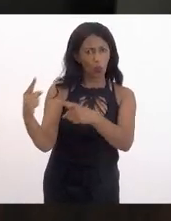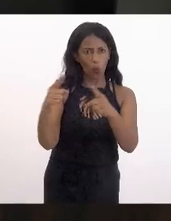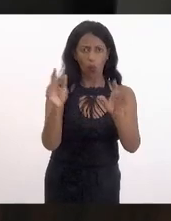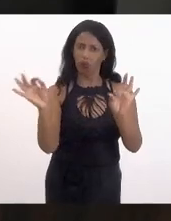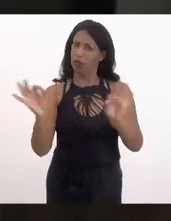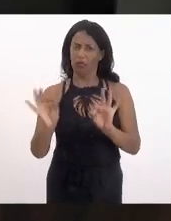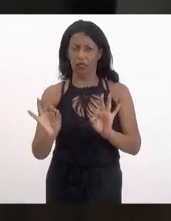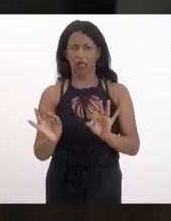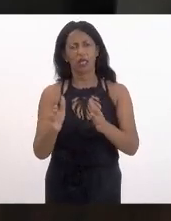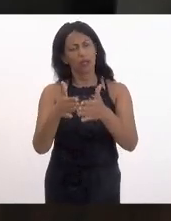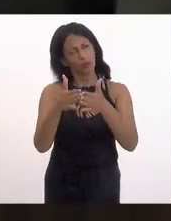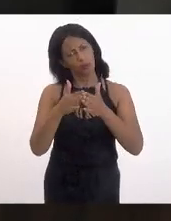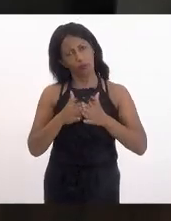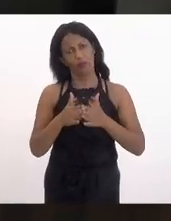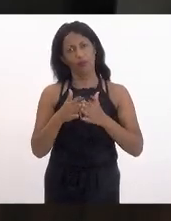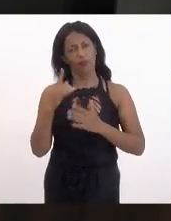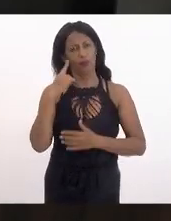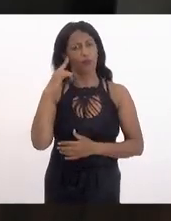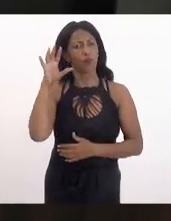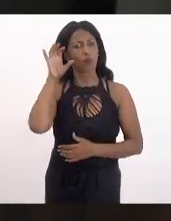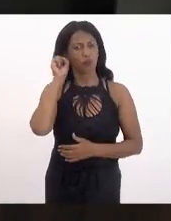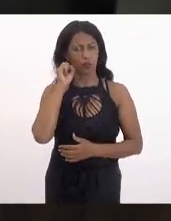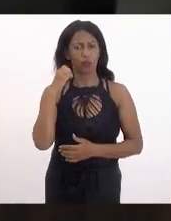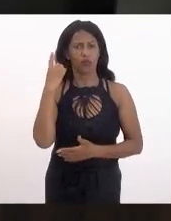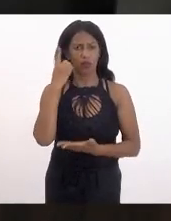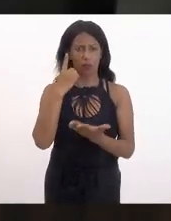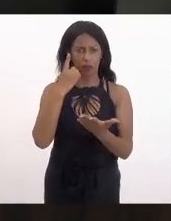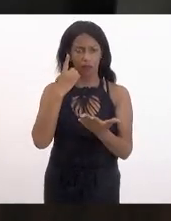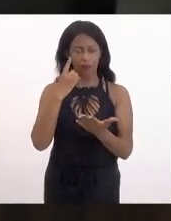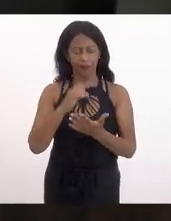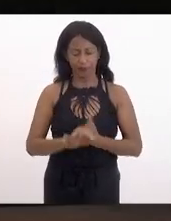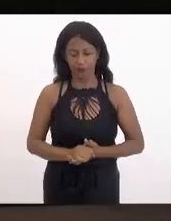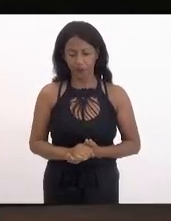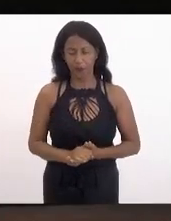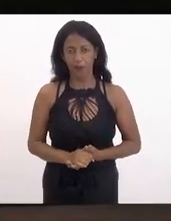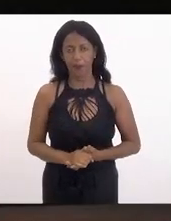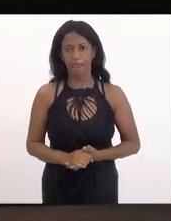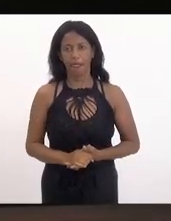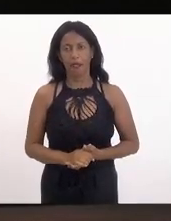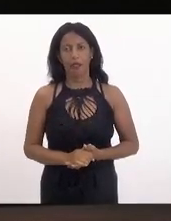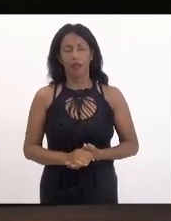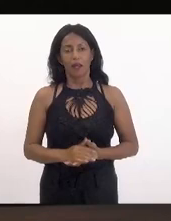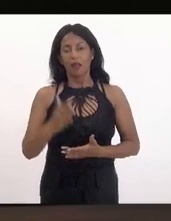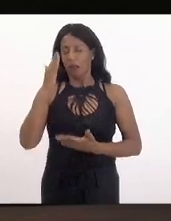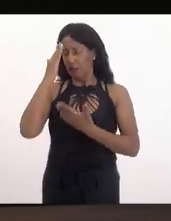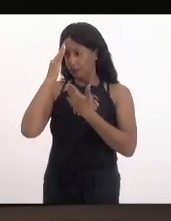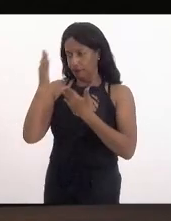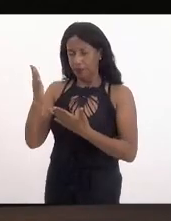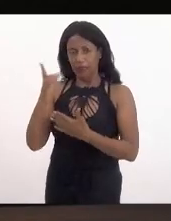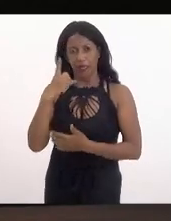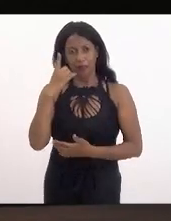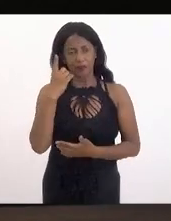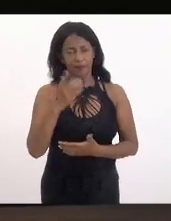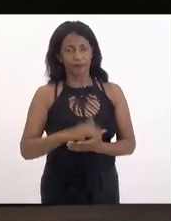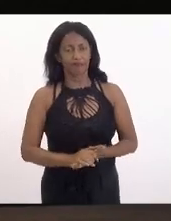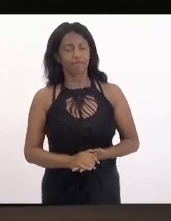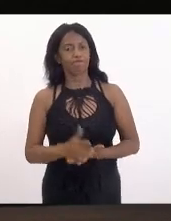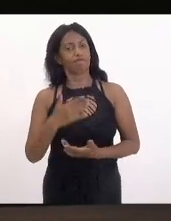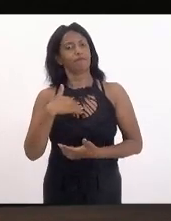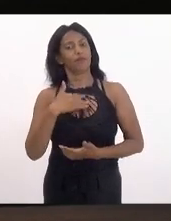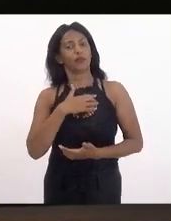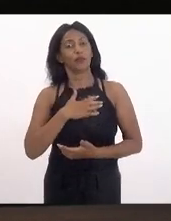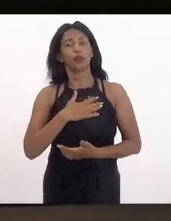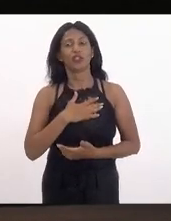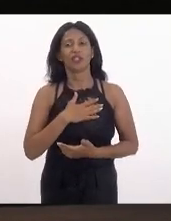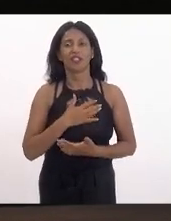então por favor vamos ver a deputada E obrigada por causa dos polos ele garante direitos a palavra mas